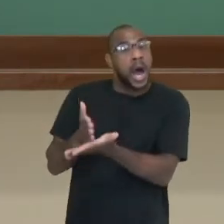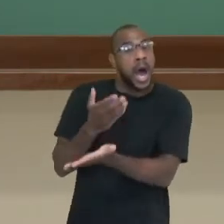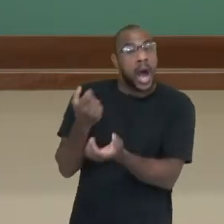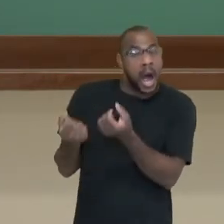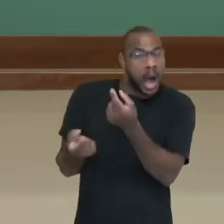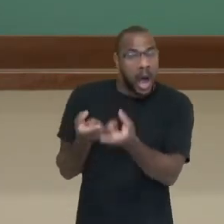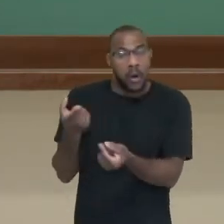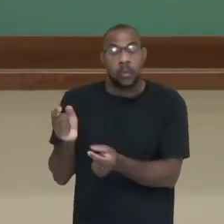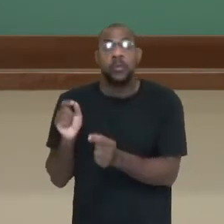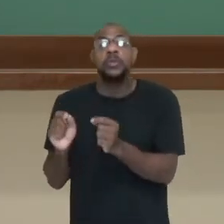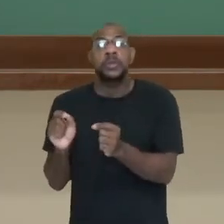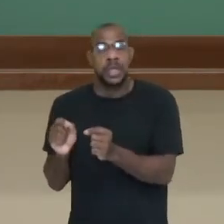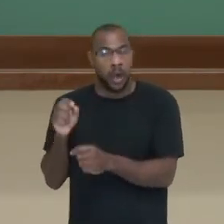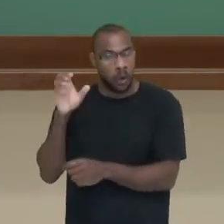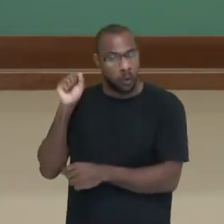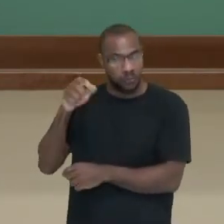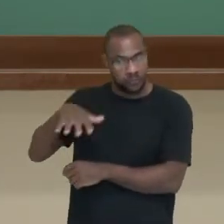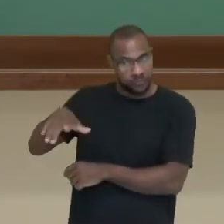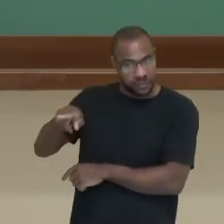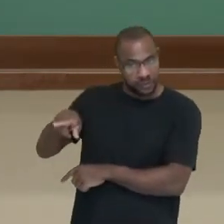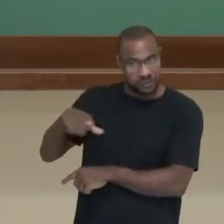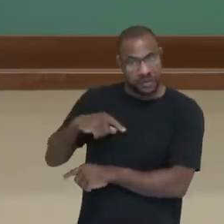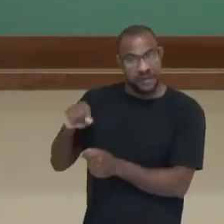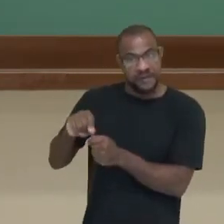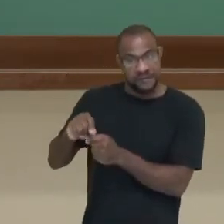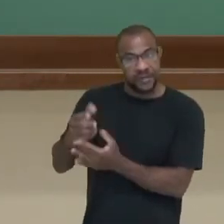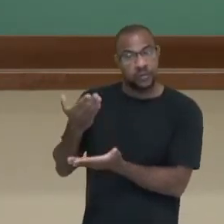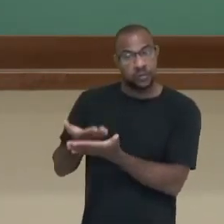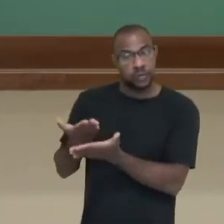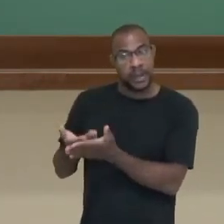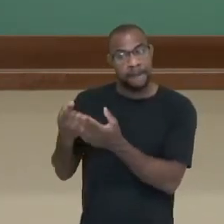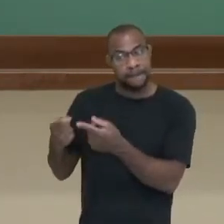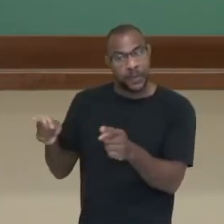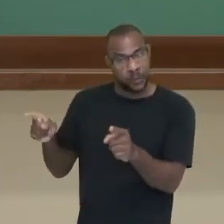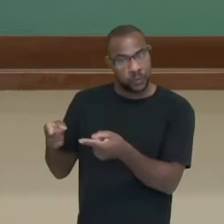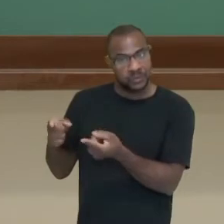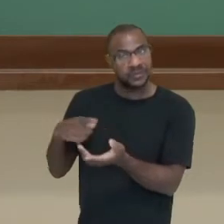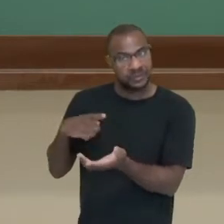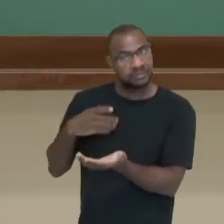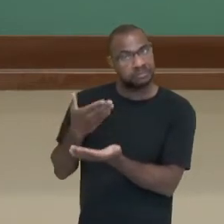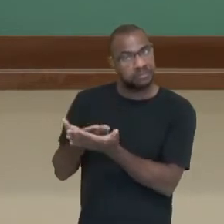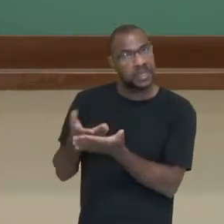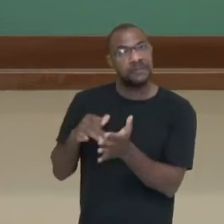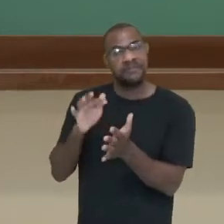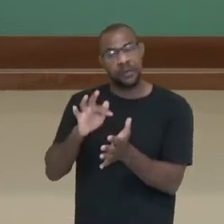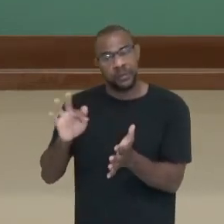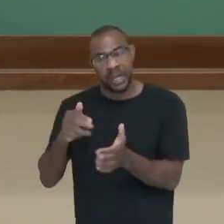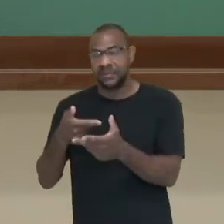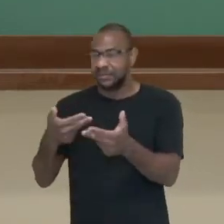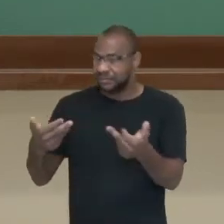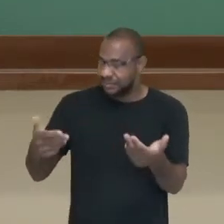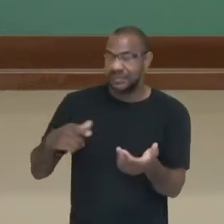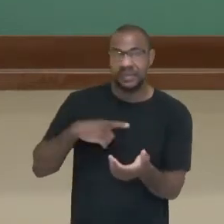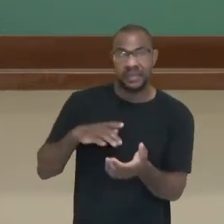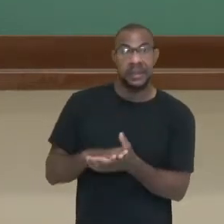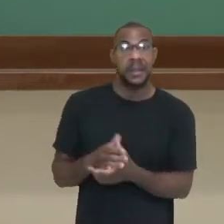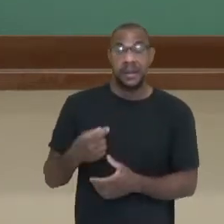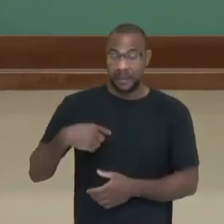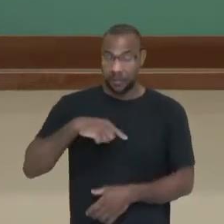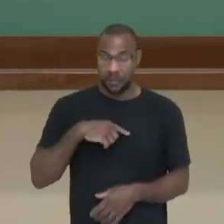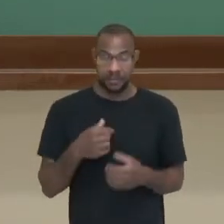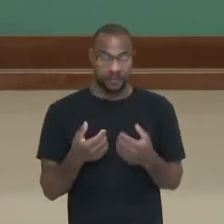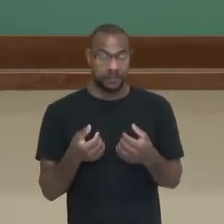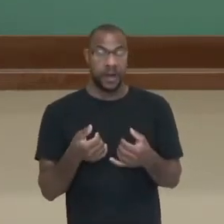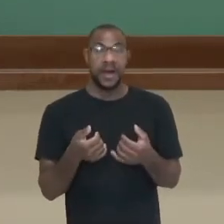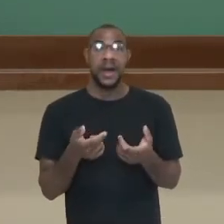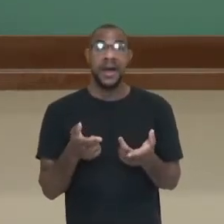são conceitos diferentes do científico da física. Para nós da física, harmônico nada mais